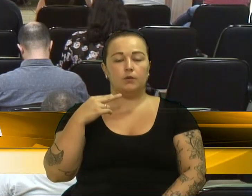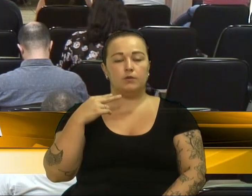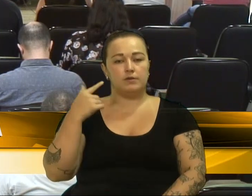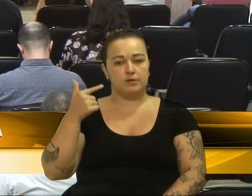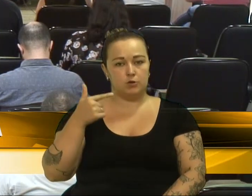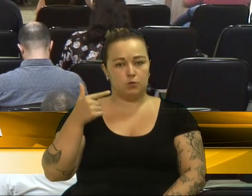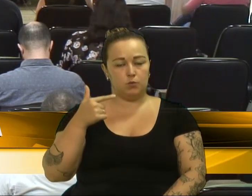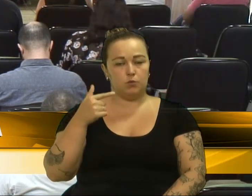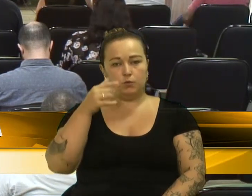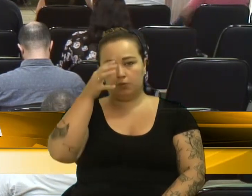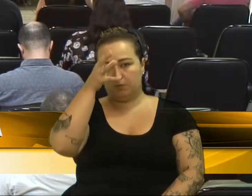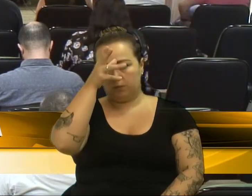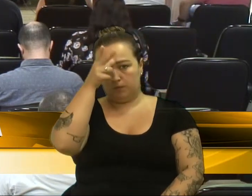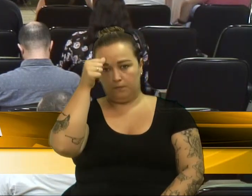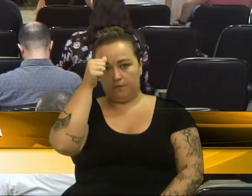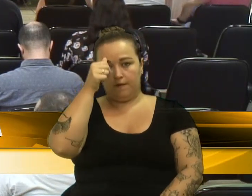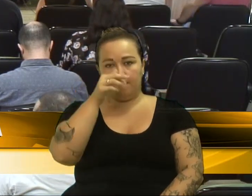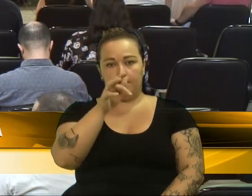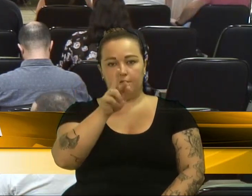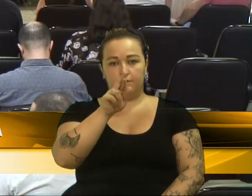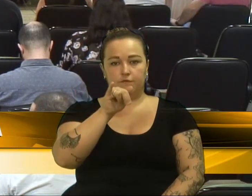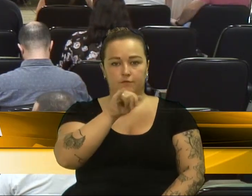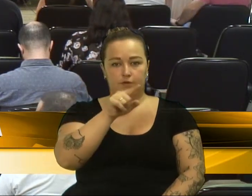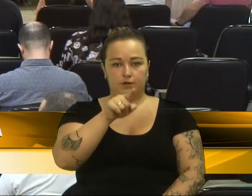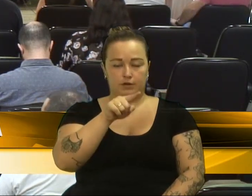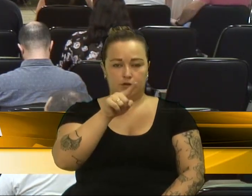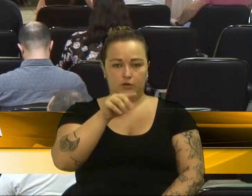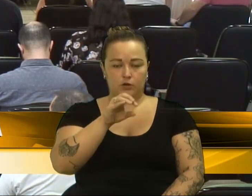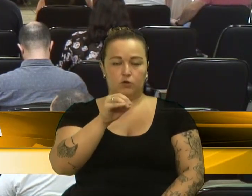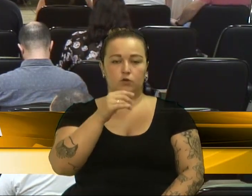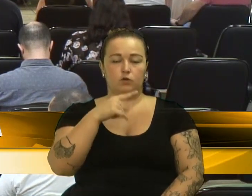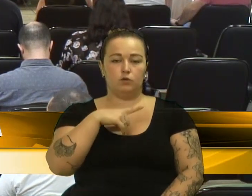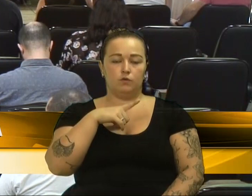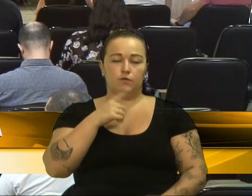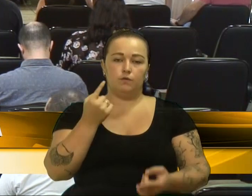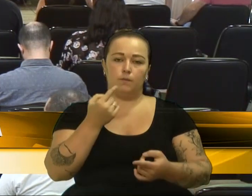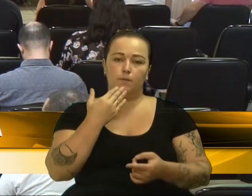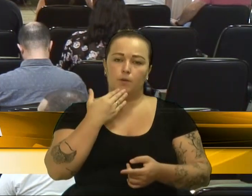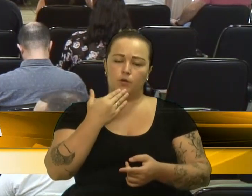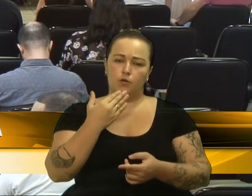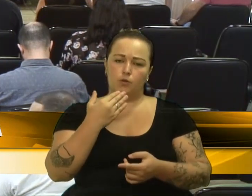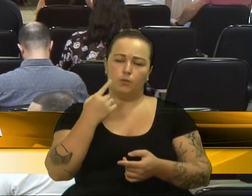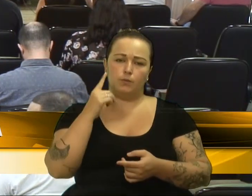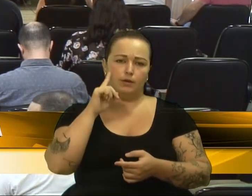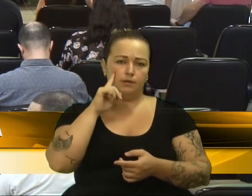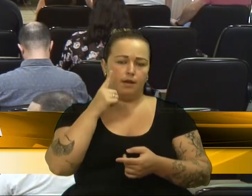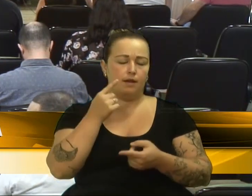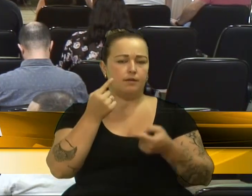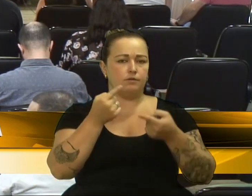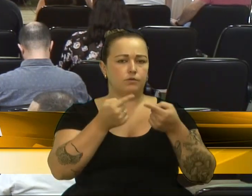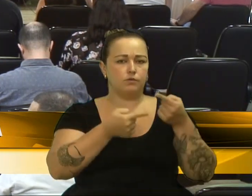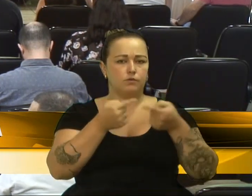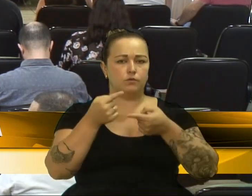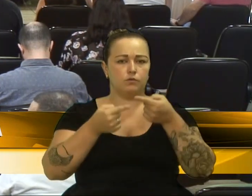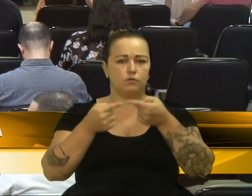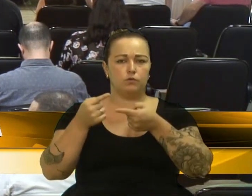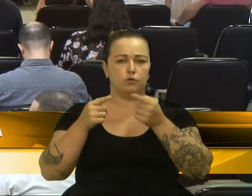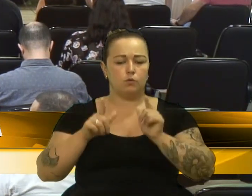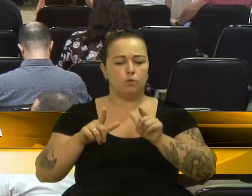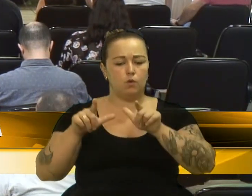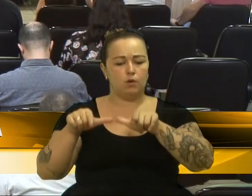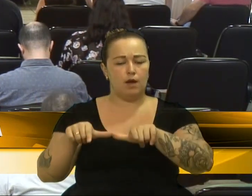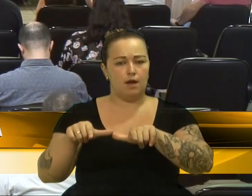um convênio para a ocupação de um espaço público E vamos